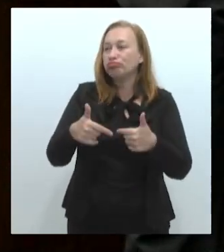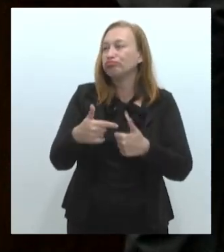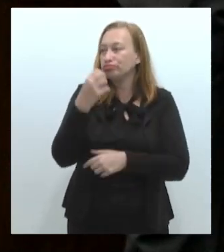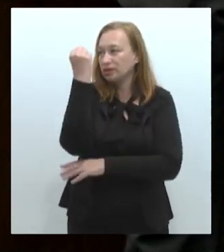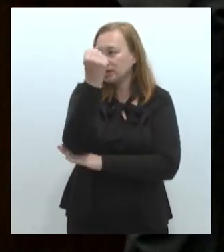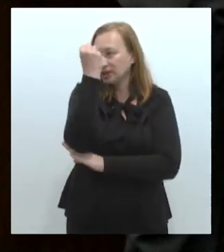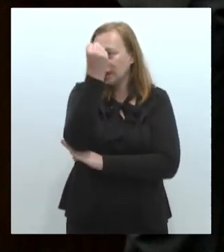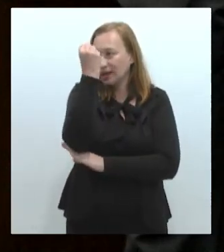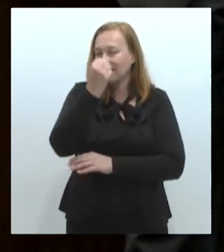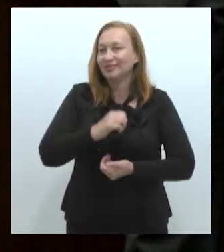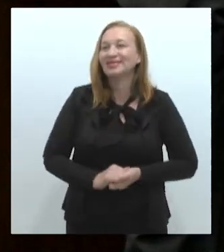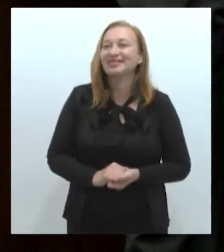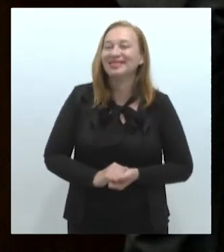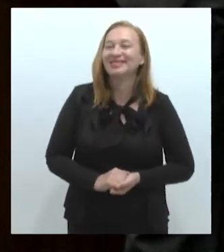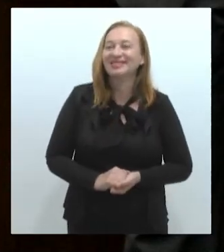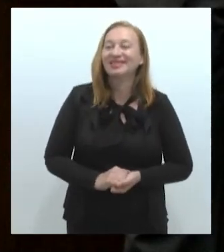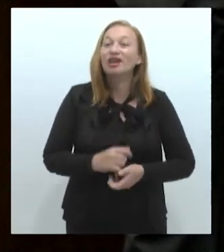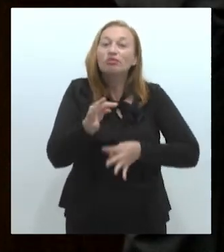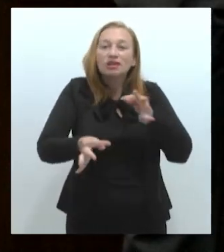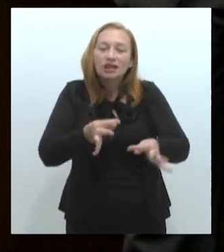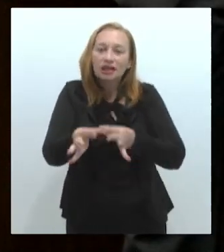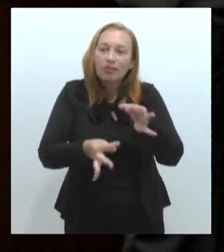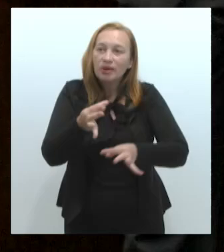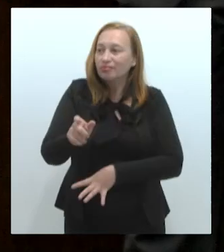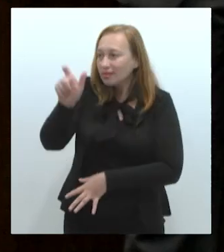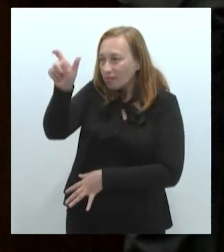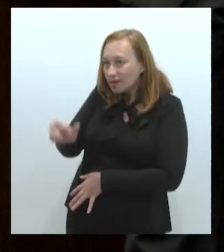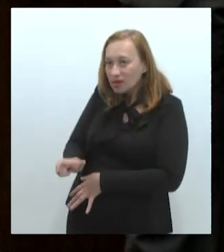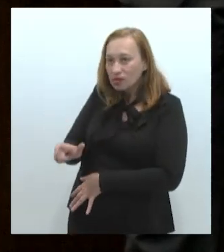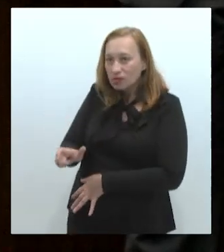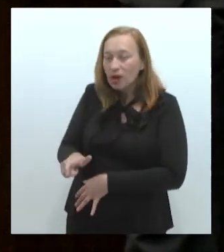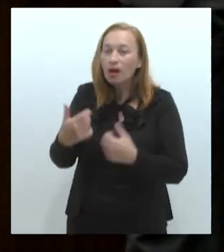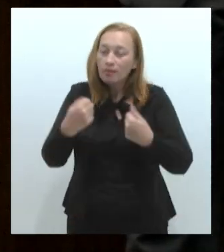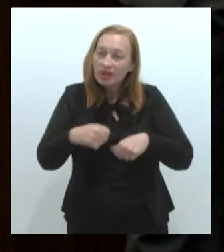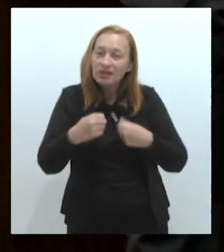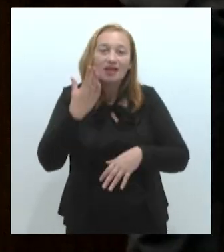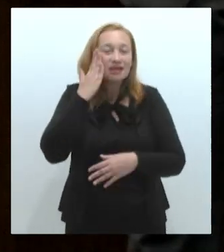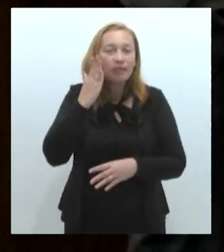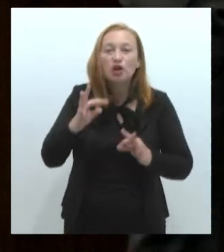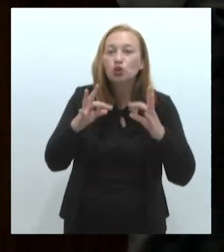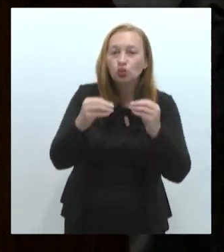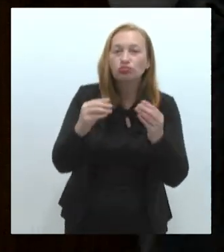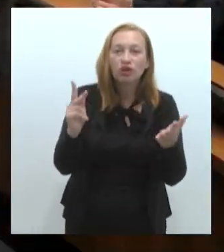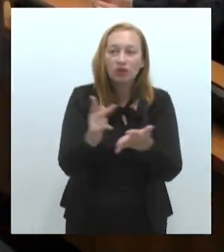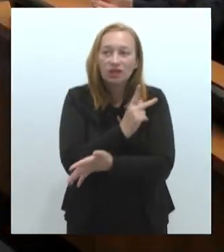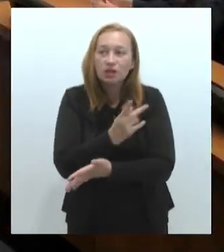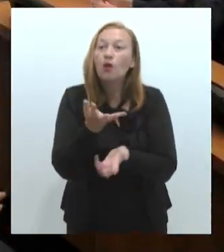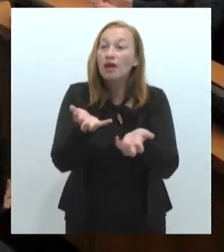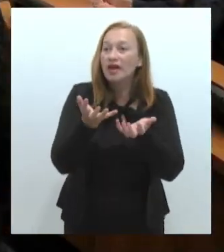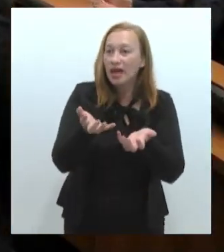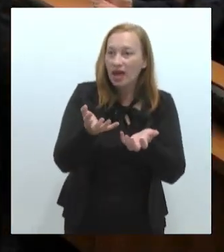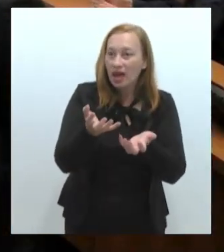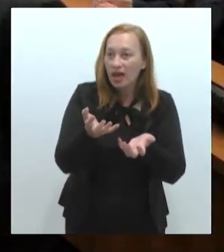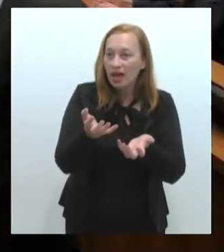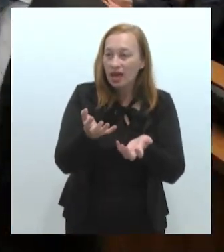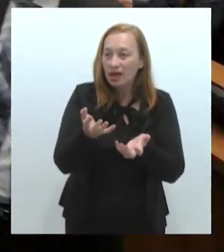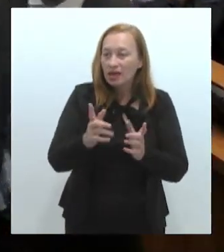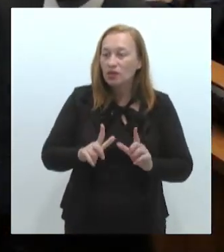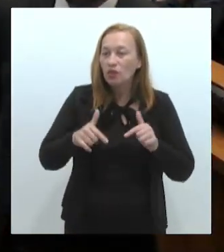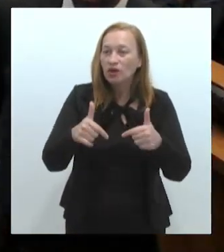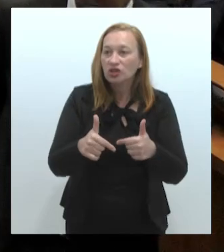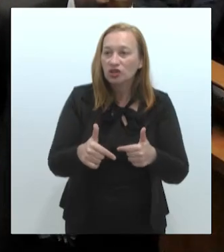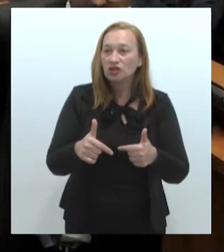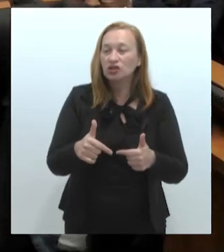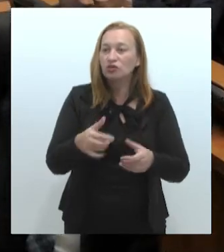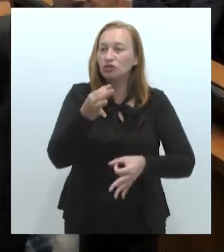na continuidade do tratamento da pessoa, o médico da pessoa tem que saber tudo o que aconteceu, quer em eventuais ações judiciais